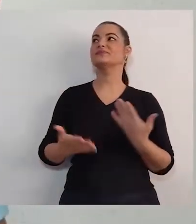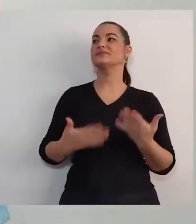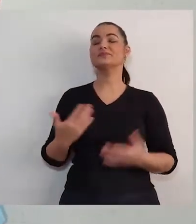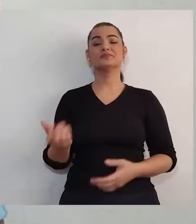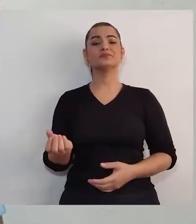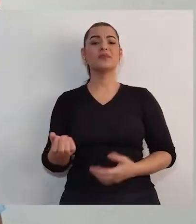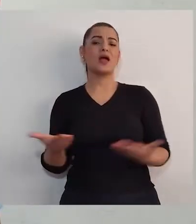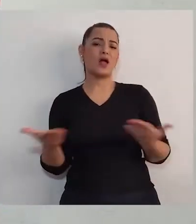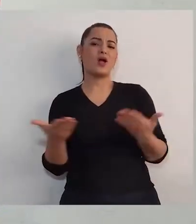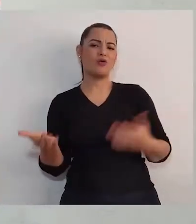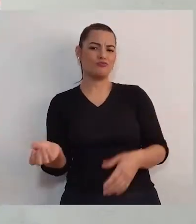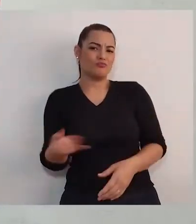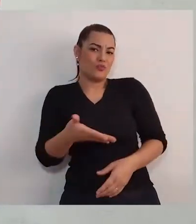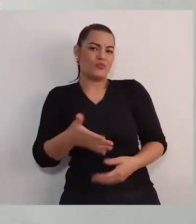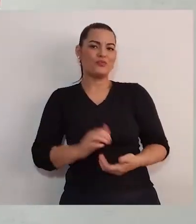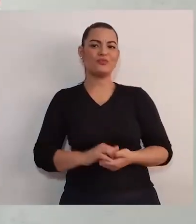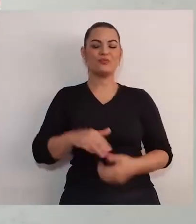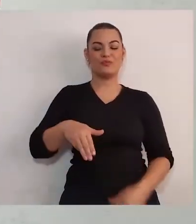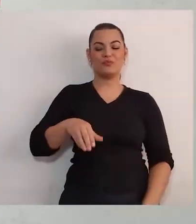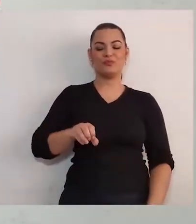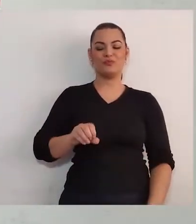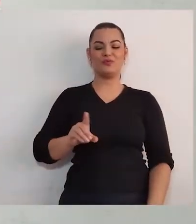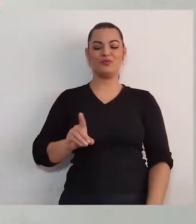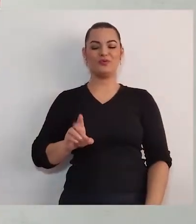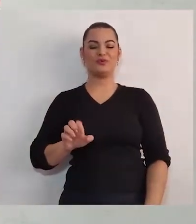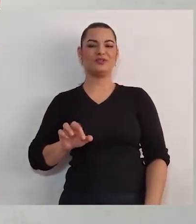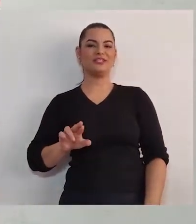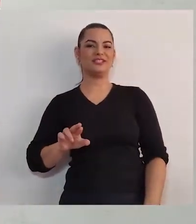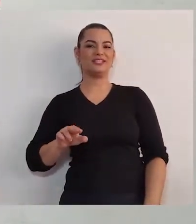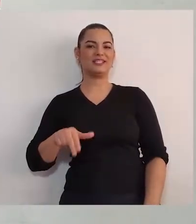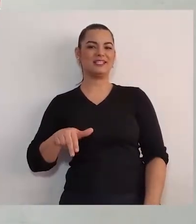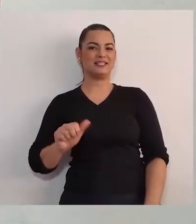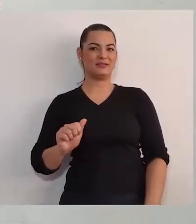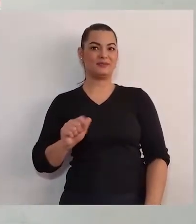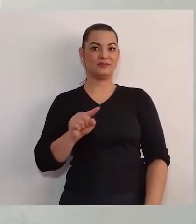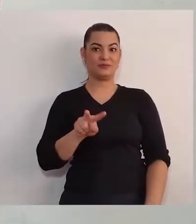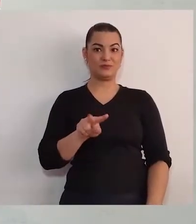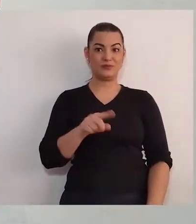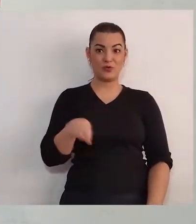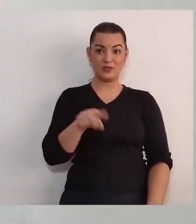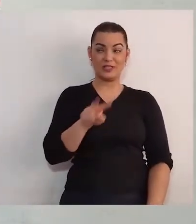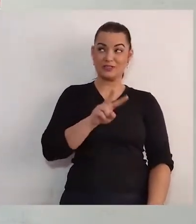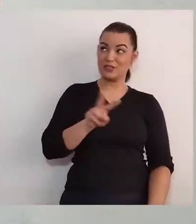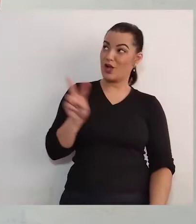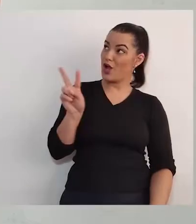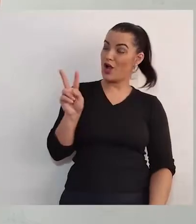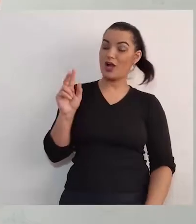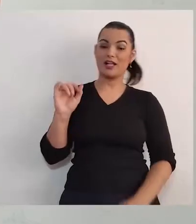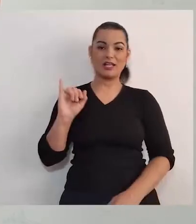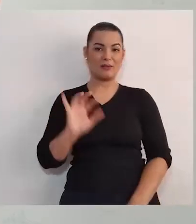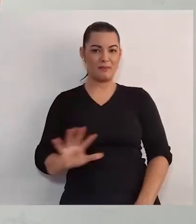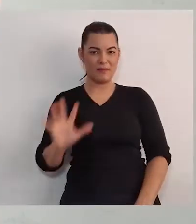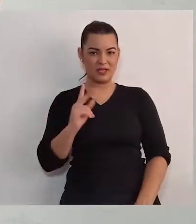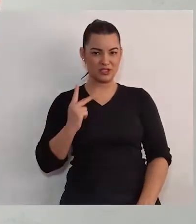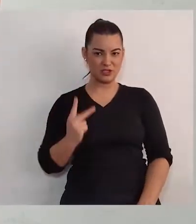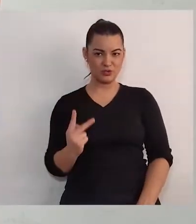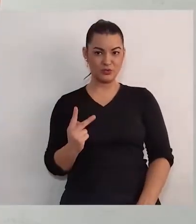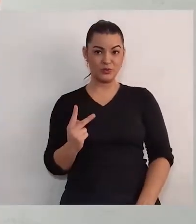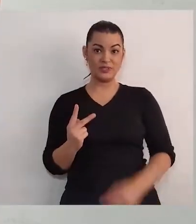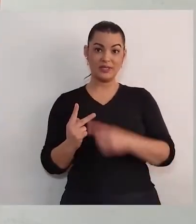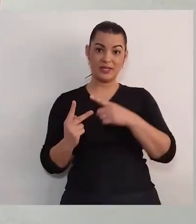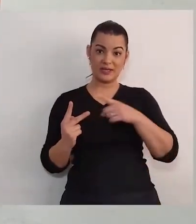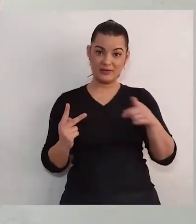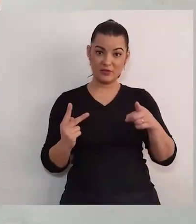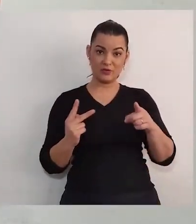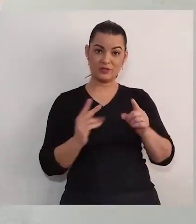mais moderna, tá bom? Vocês vão olhar essas duas imagens e aí vocês vão